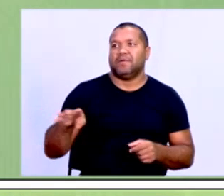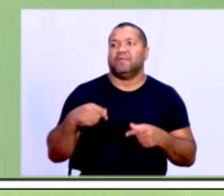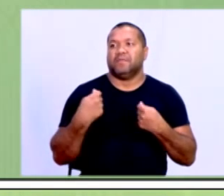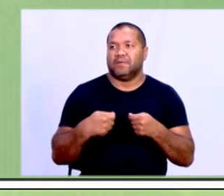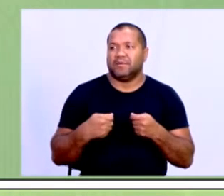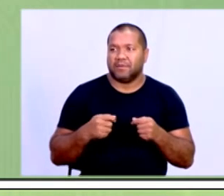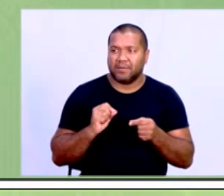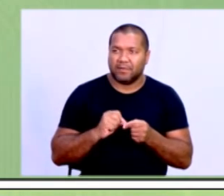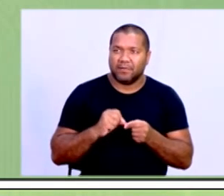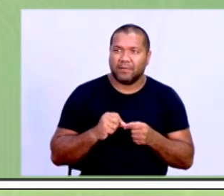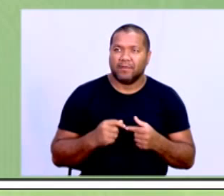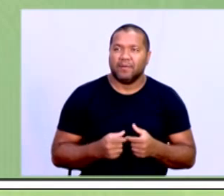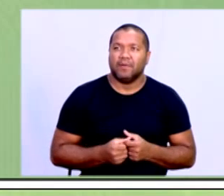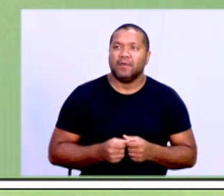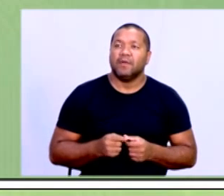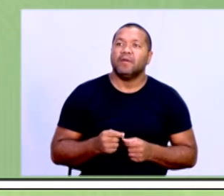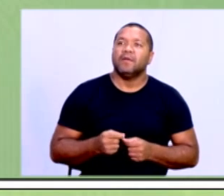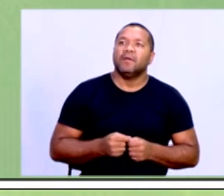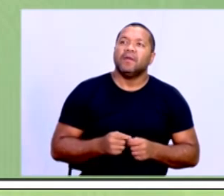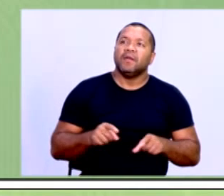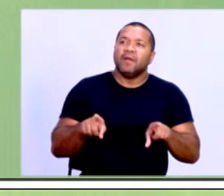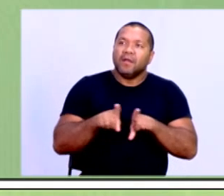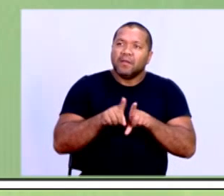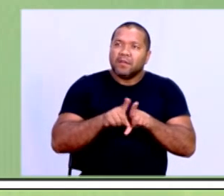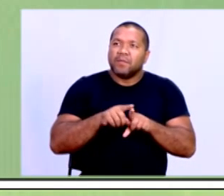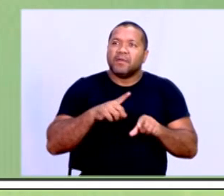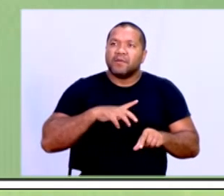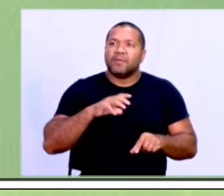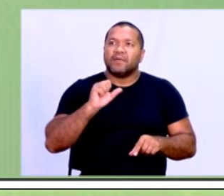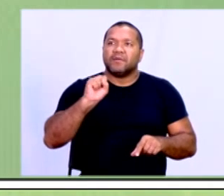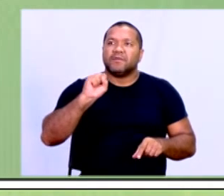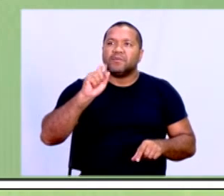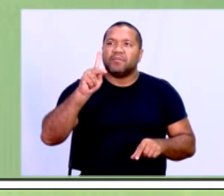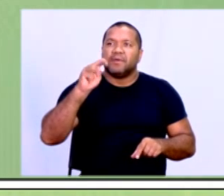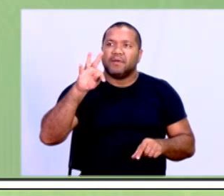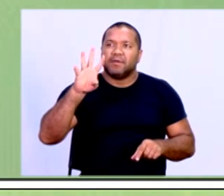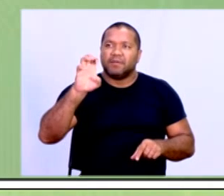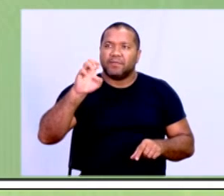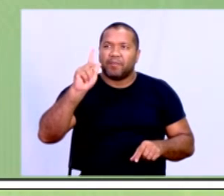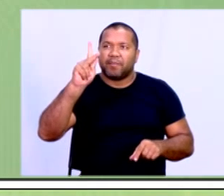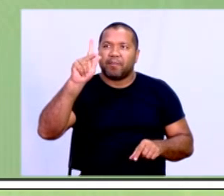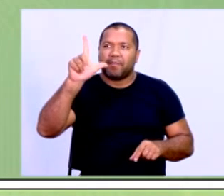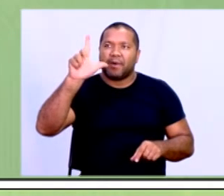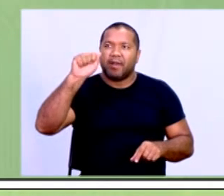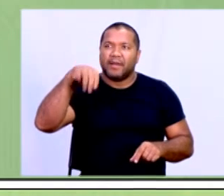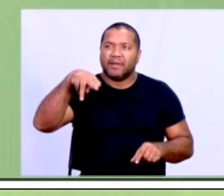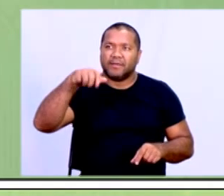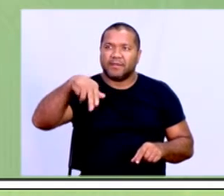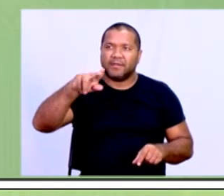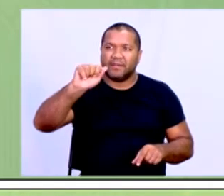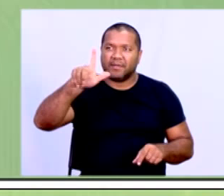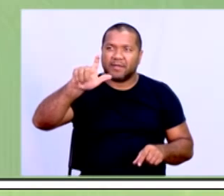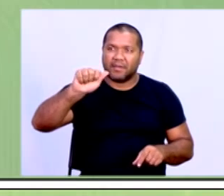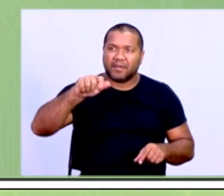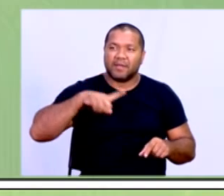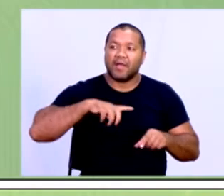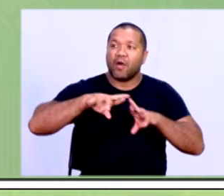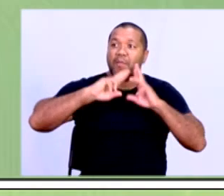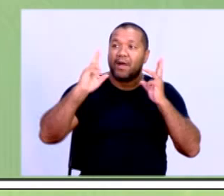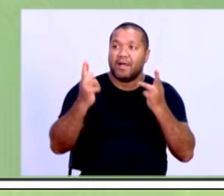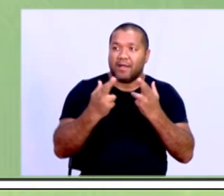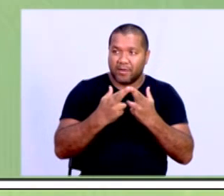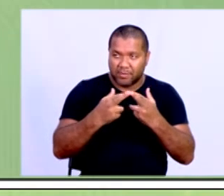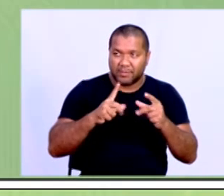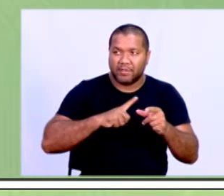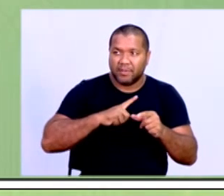No Scrum existe também o Planning Sprint, que é uma reunião de planejamento, onde toda a